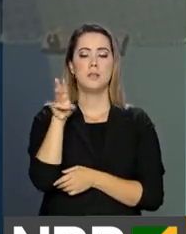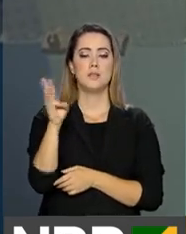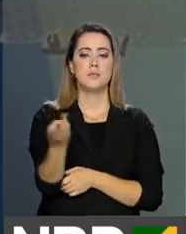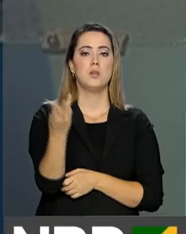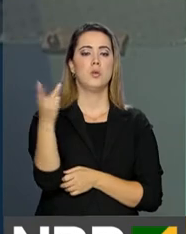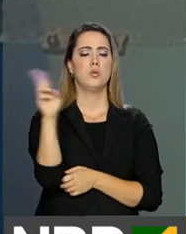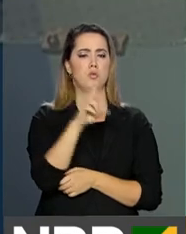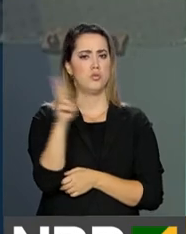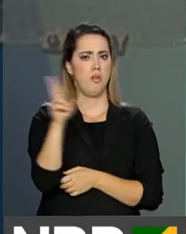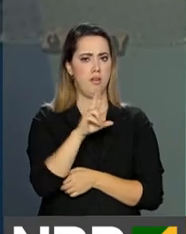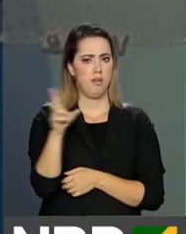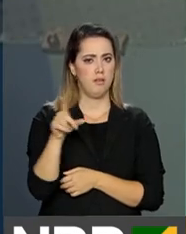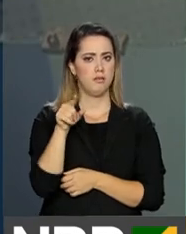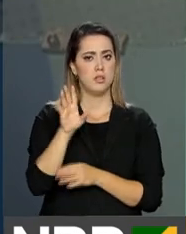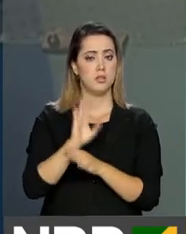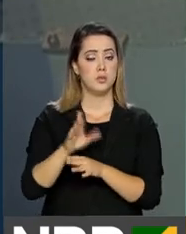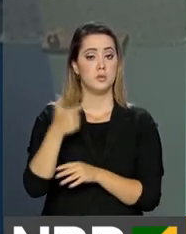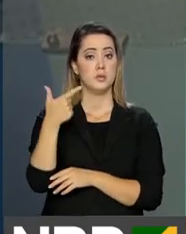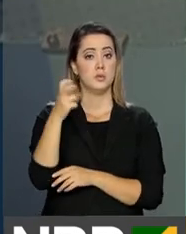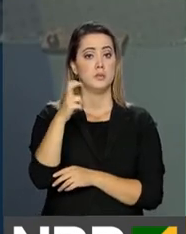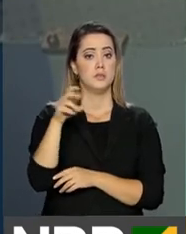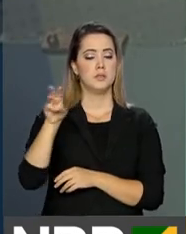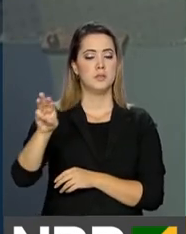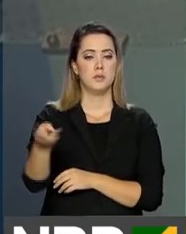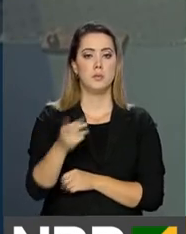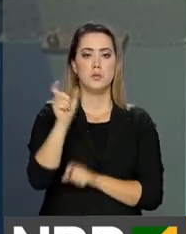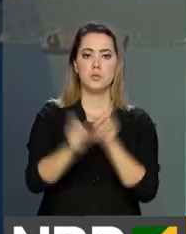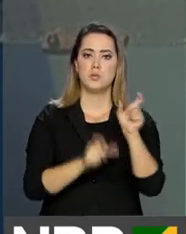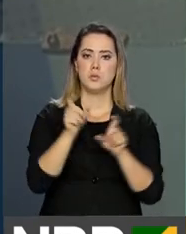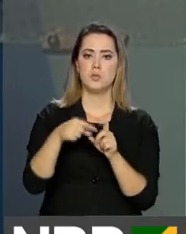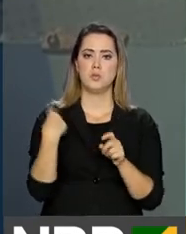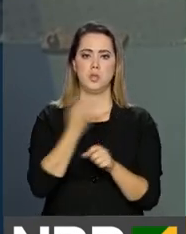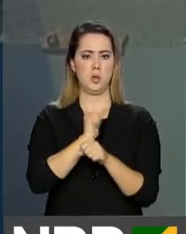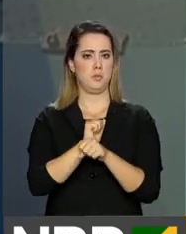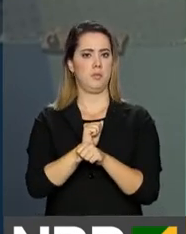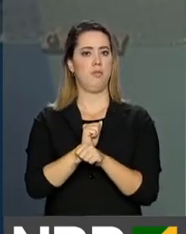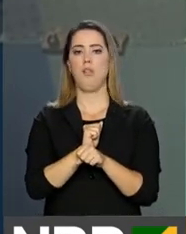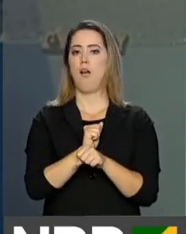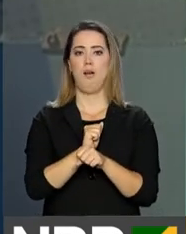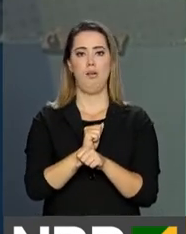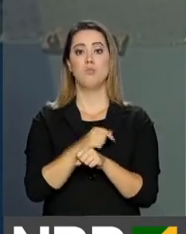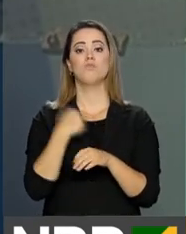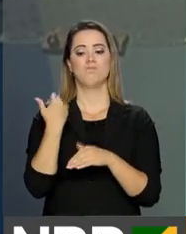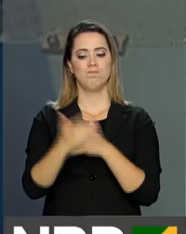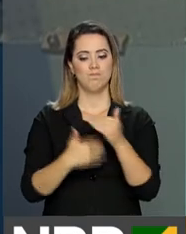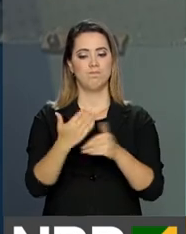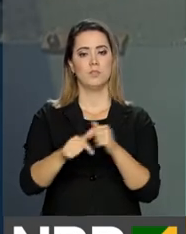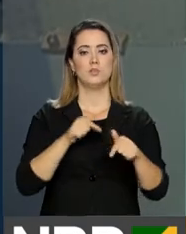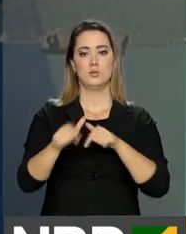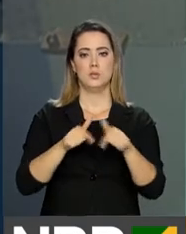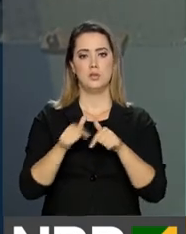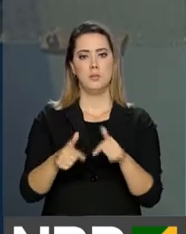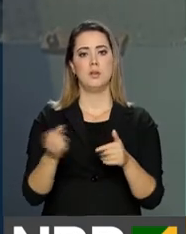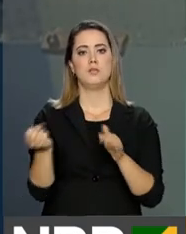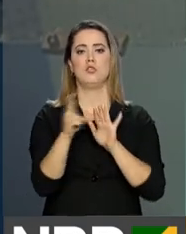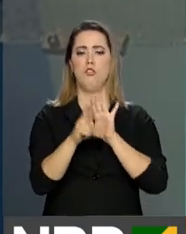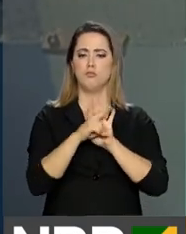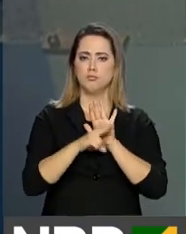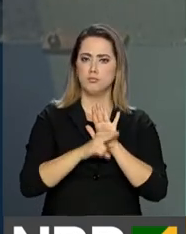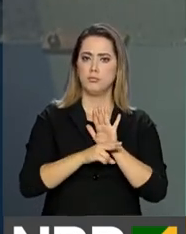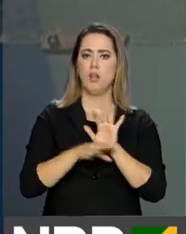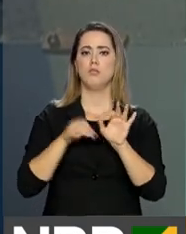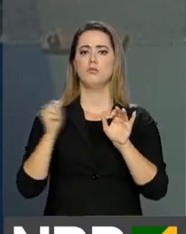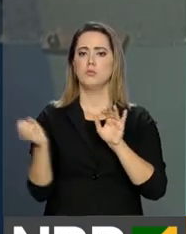milhões de trabalhadores. Mas nós não vamos parar por aí, não. Nós vamos continuar nas reformas. Está aqui o ministro,